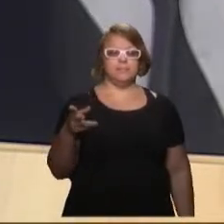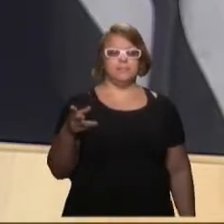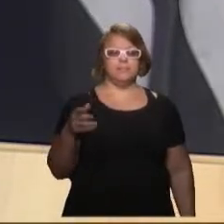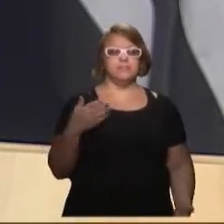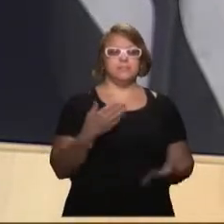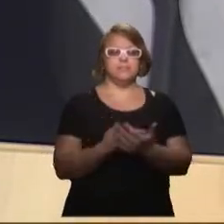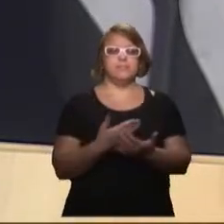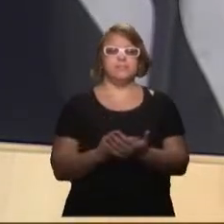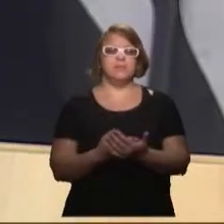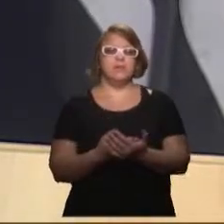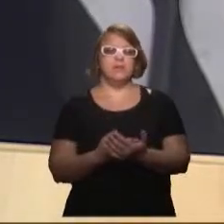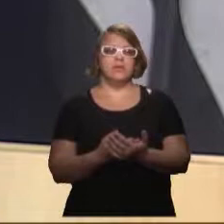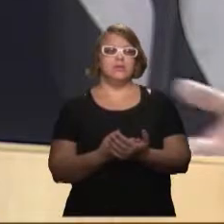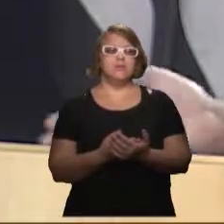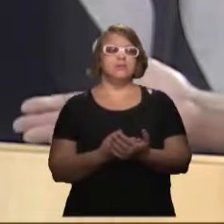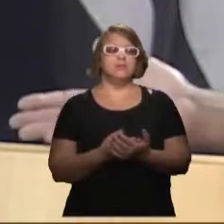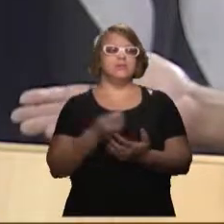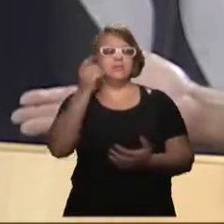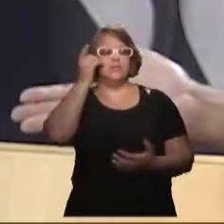concurso, também,